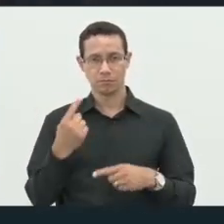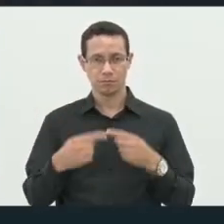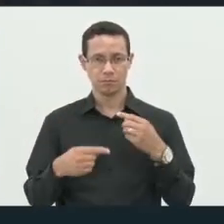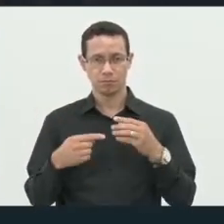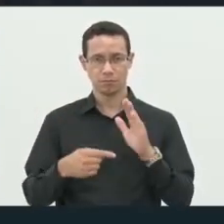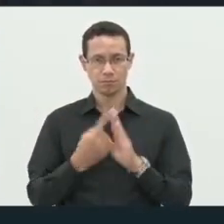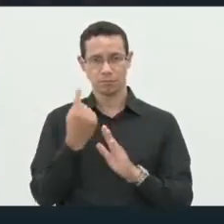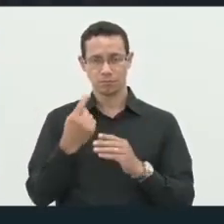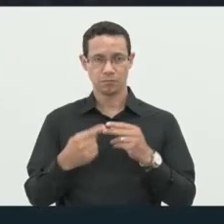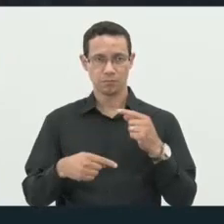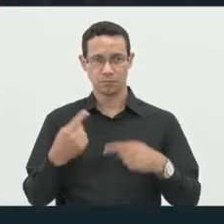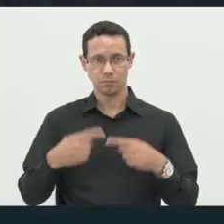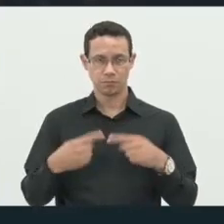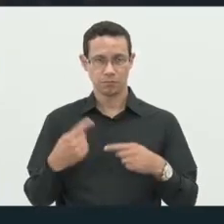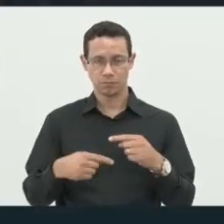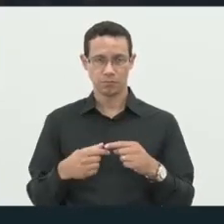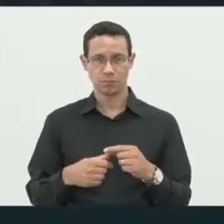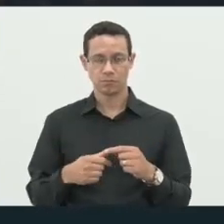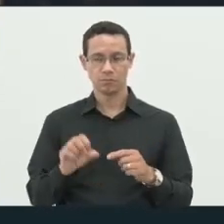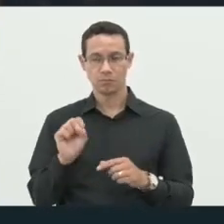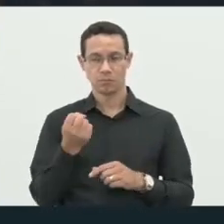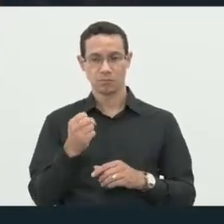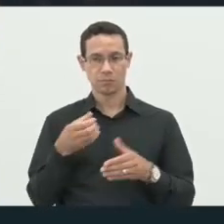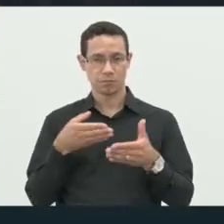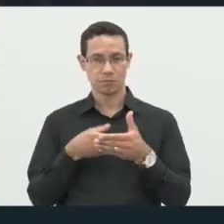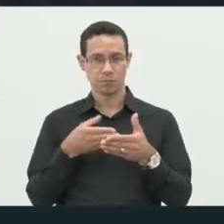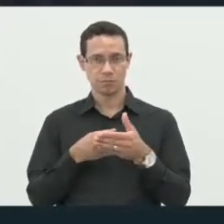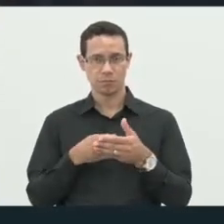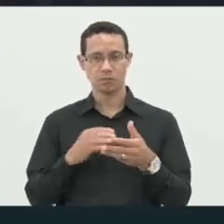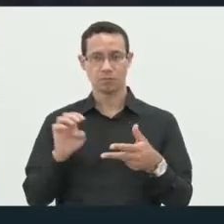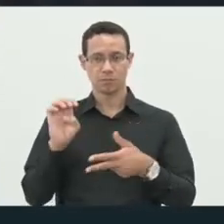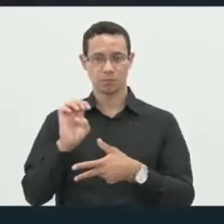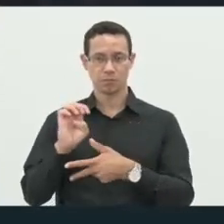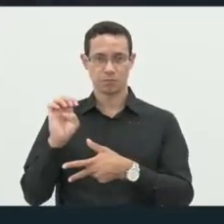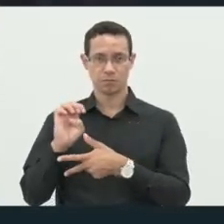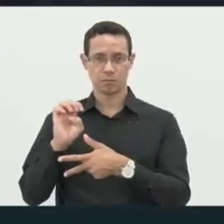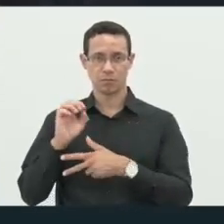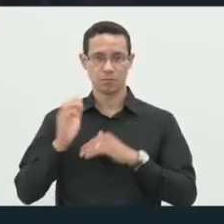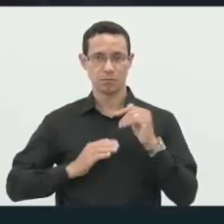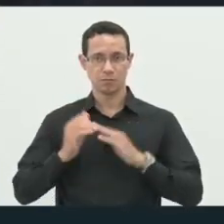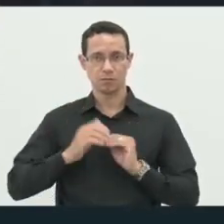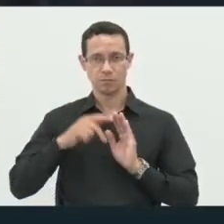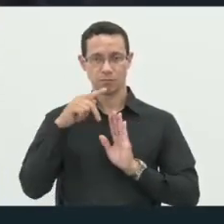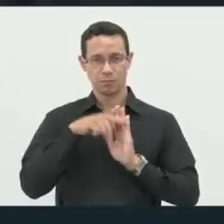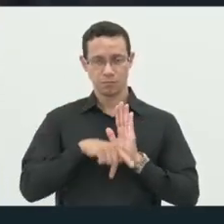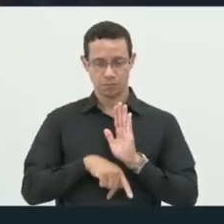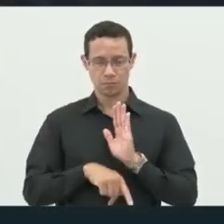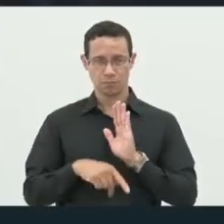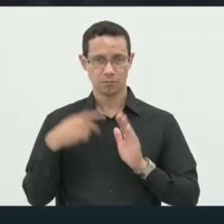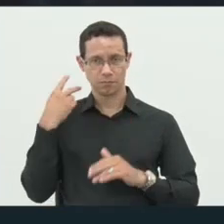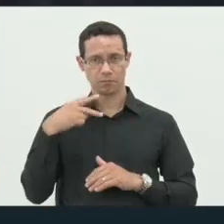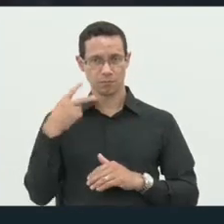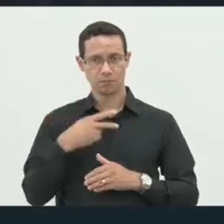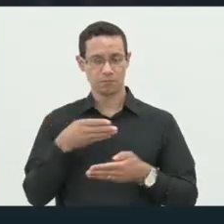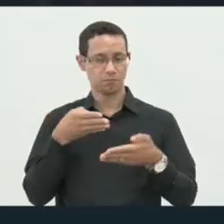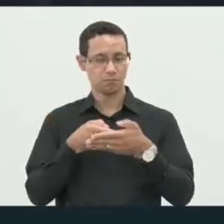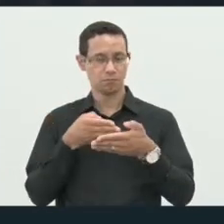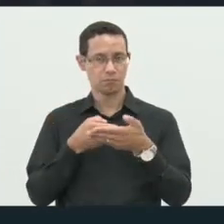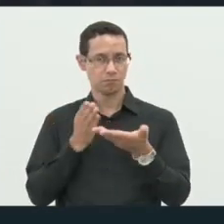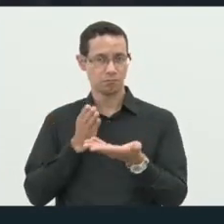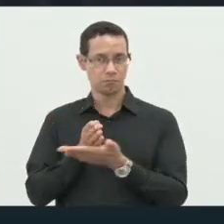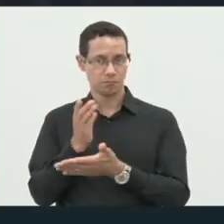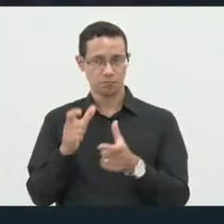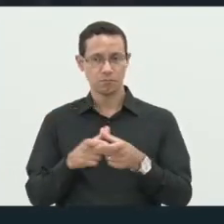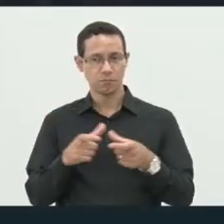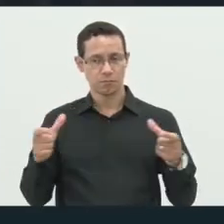8 versos do executivo em projetos apresentados pelos vereadores Lembrando que para derrubar um veto é preciso de maior absoluta no